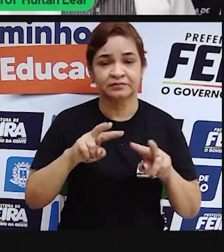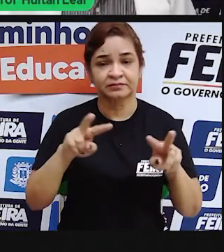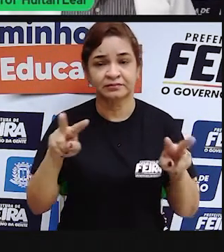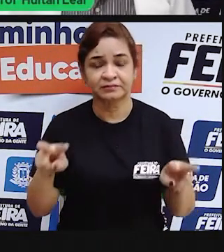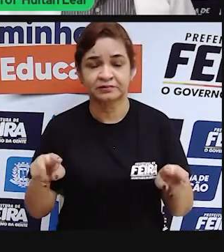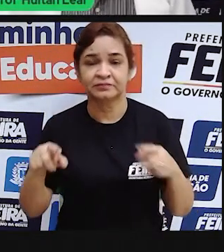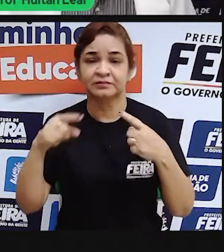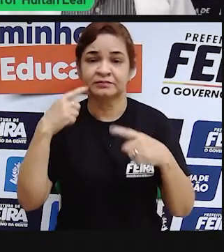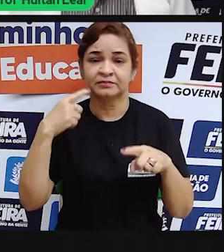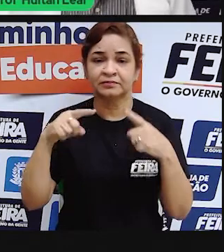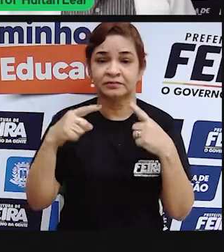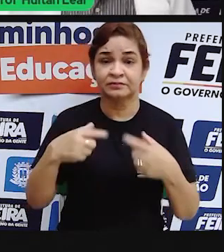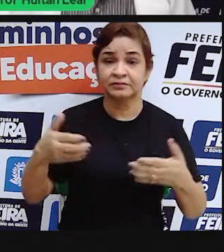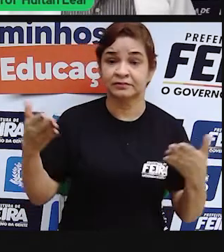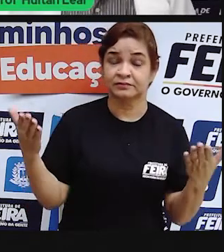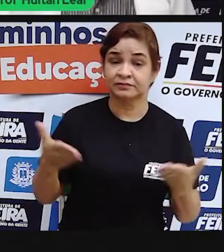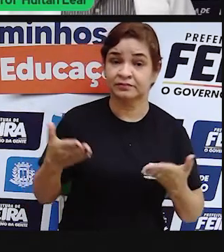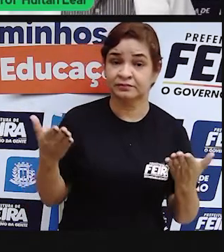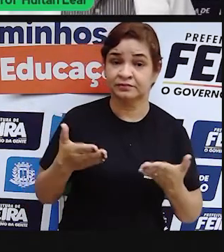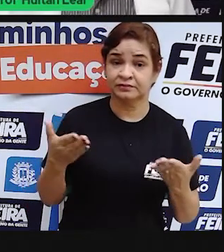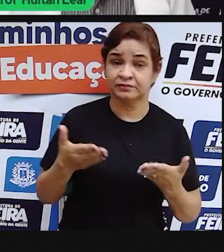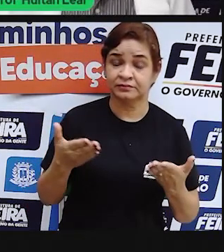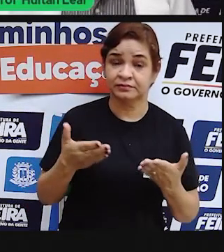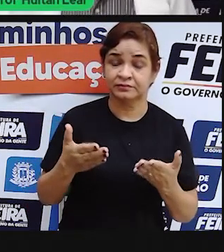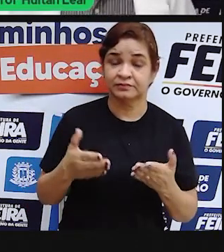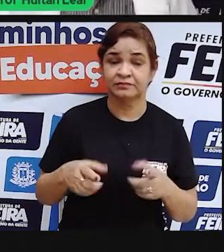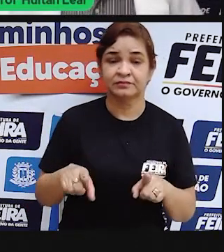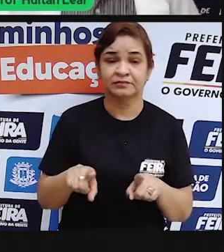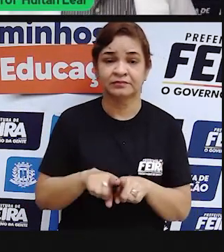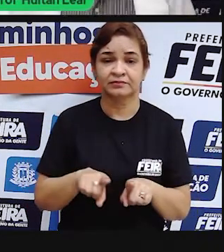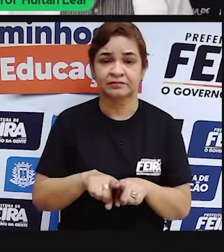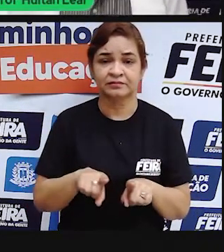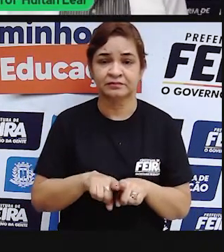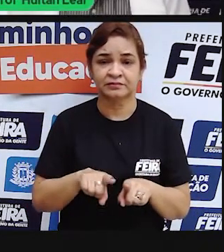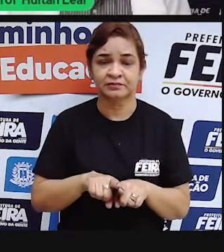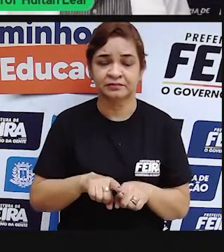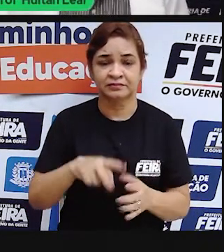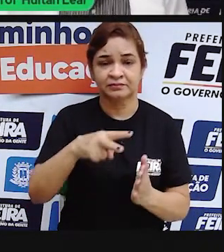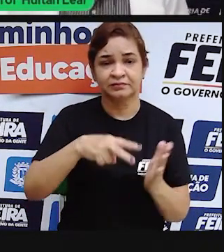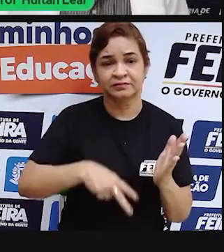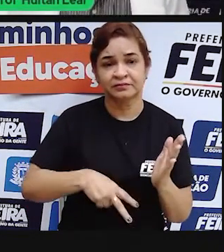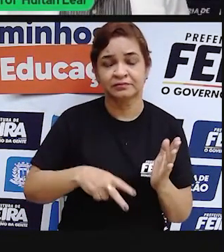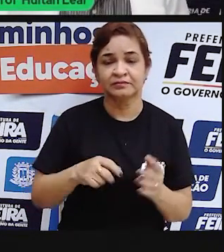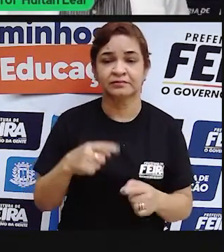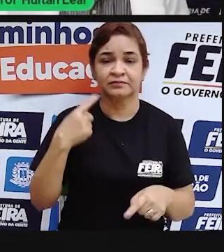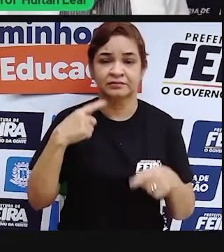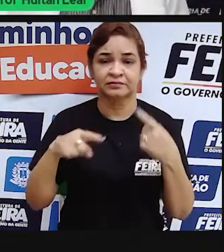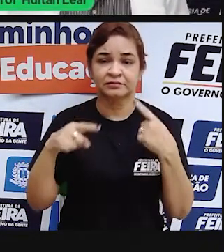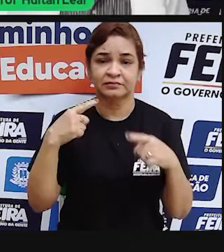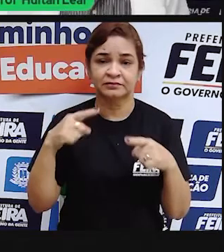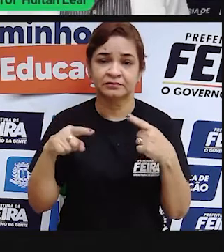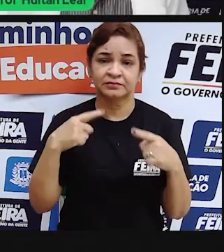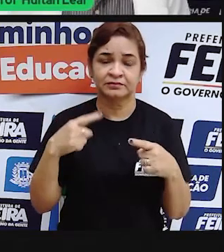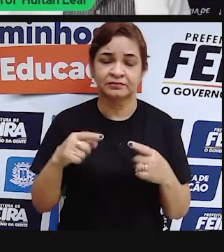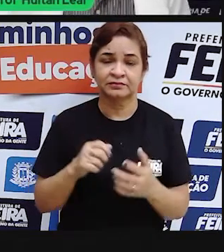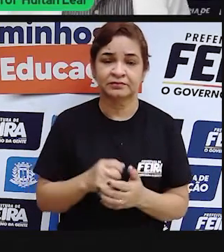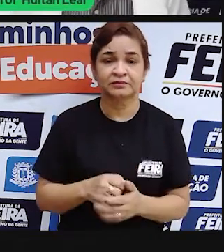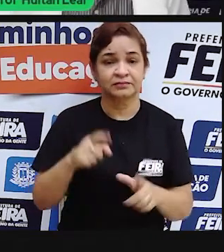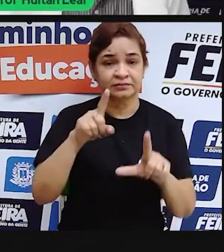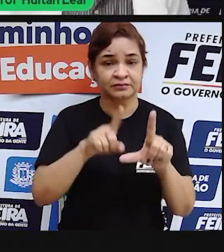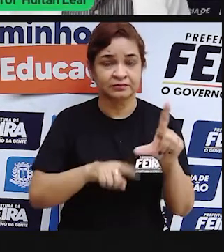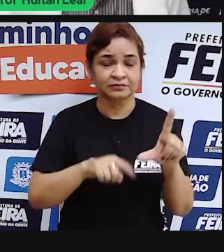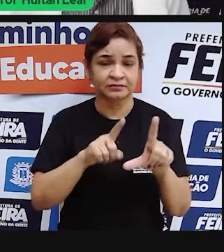questão musical, agora vamos entrar também na questão literária da música, que é a sua